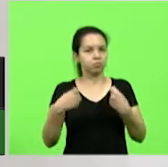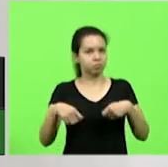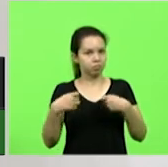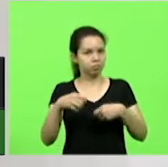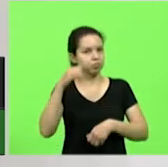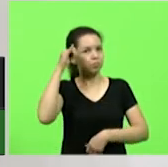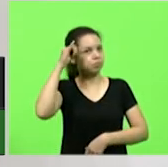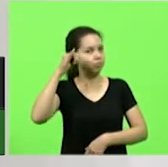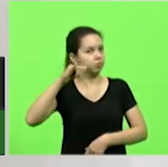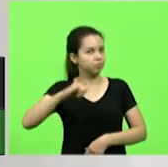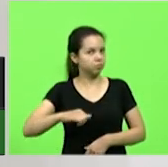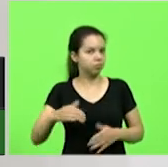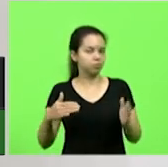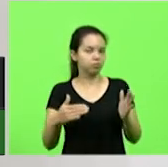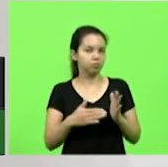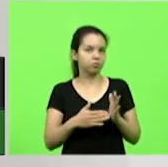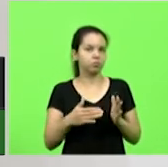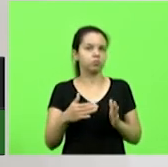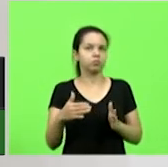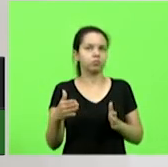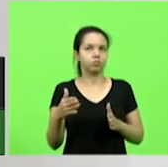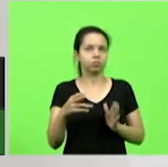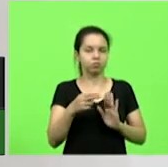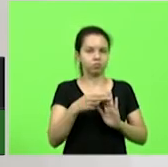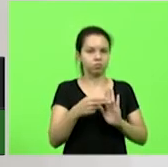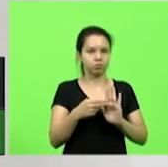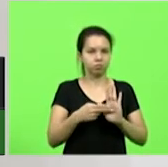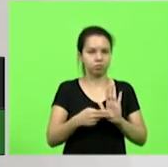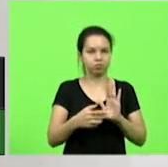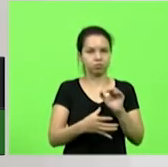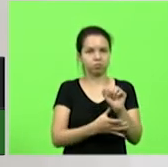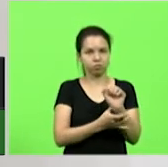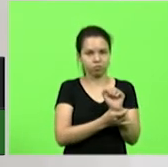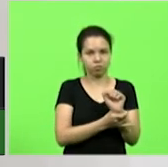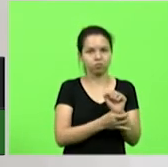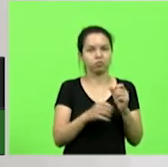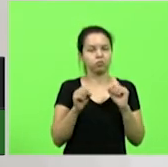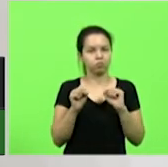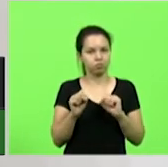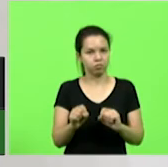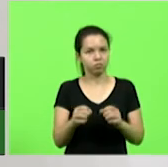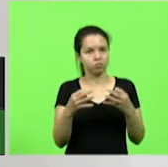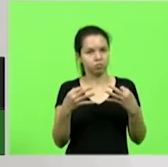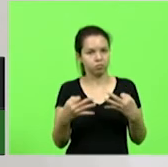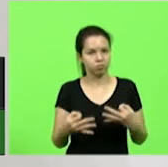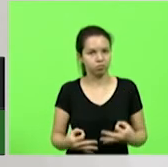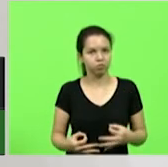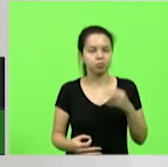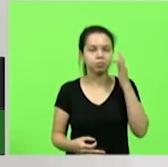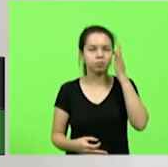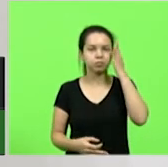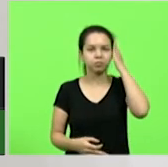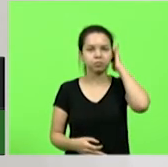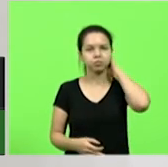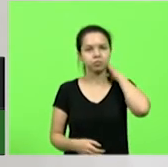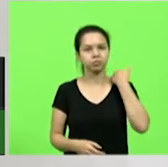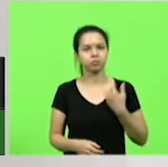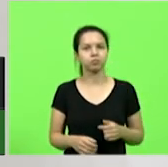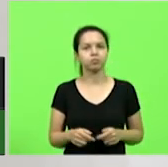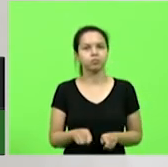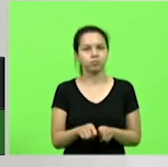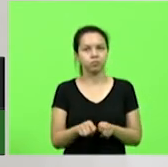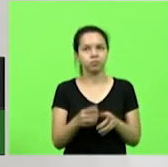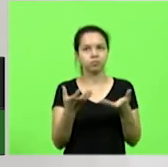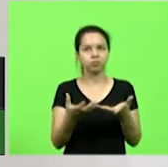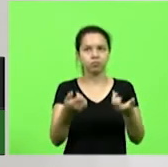evitada até que as normas de segurança sejam tomadas. Eu quero aqui ressaltar que a ANP,